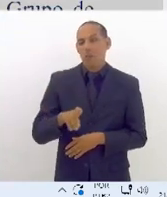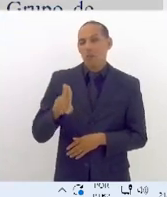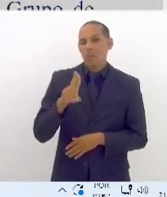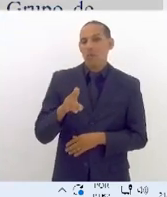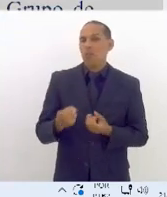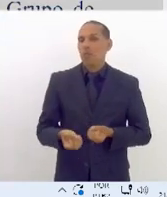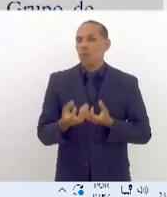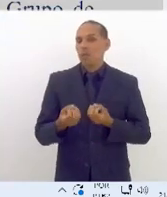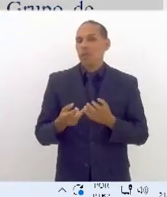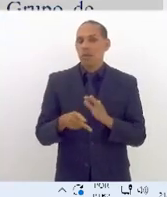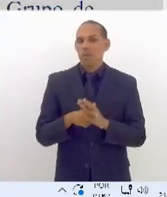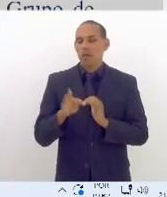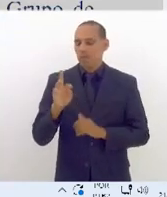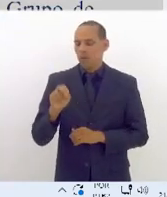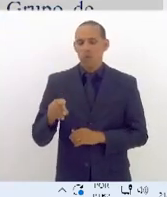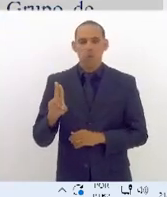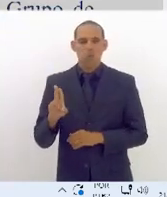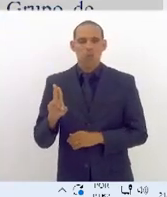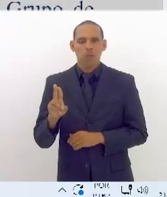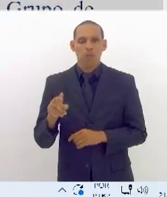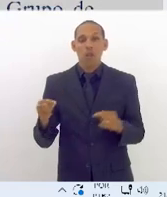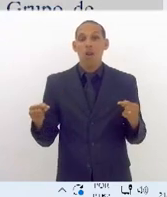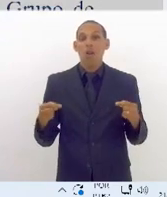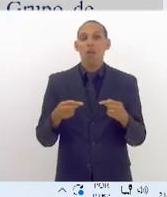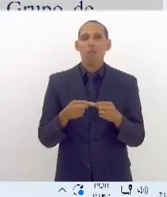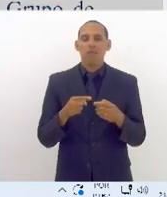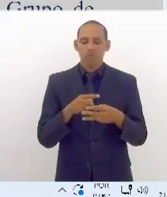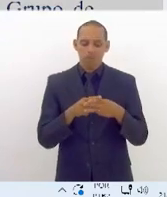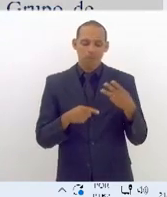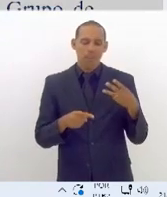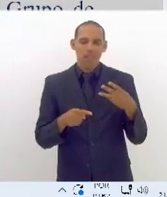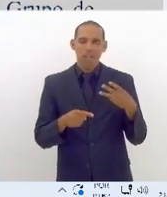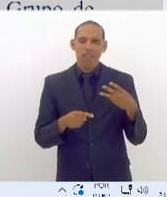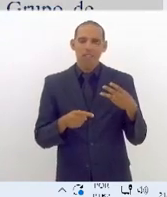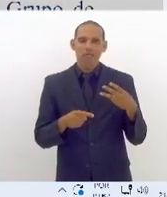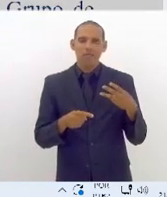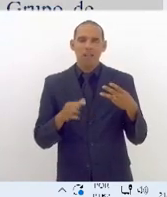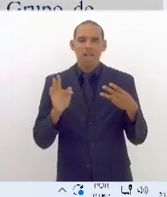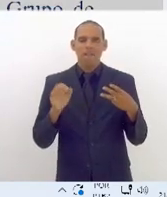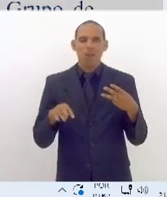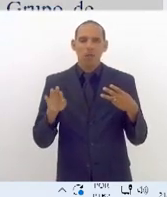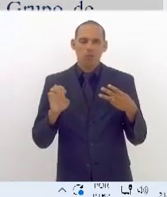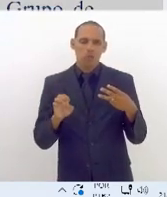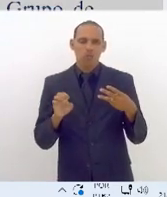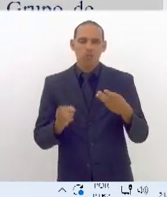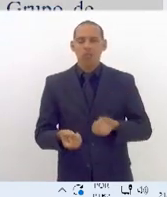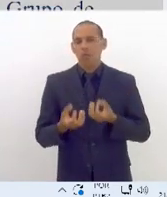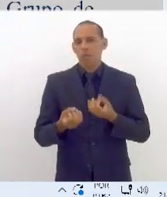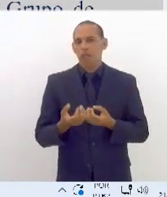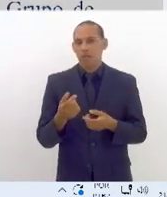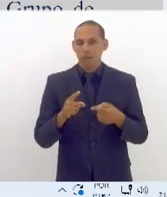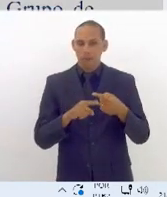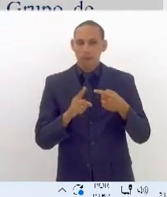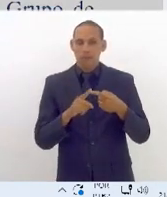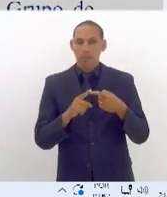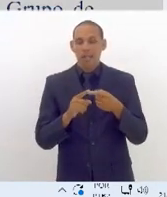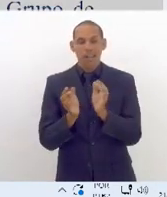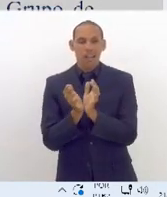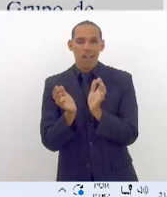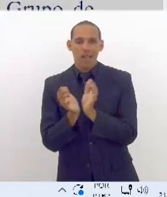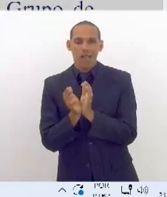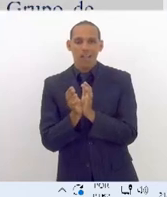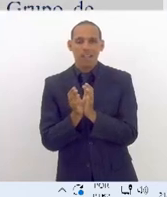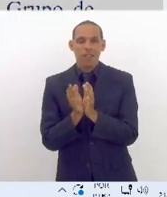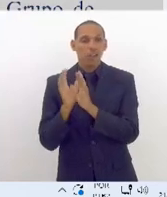das true e combina com três outras fontes de informação é uma é a classificação de destino das importações